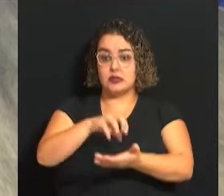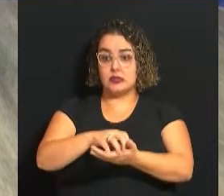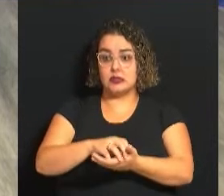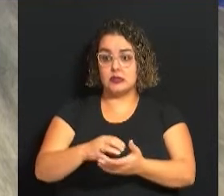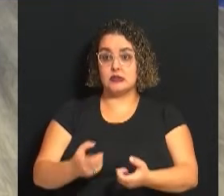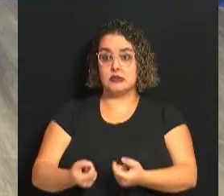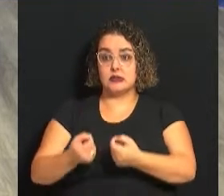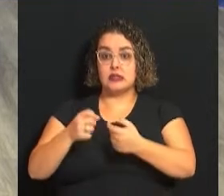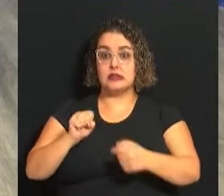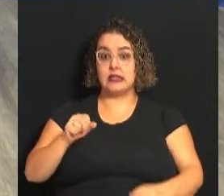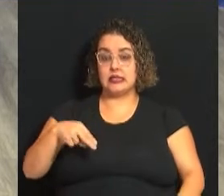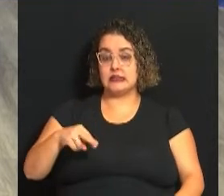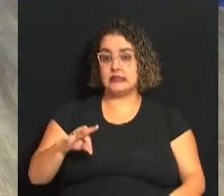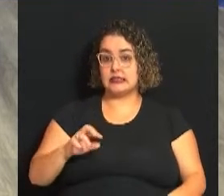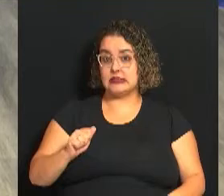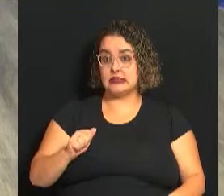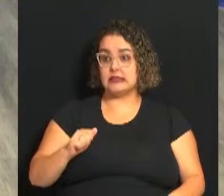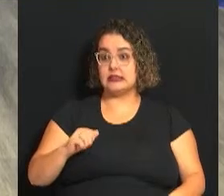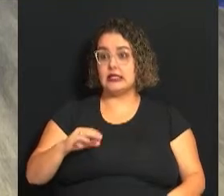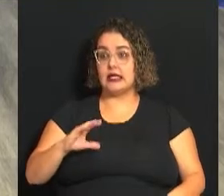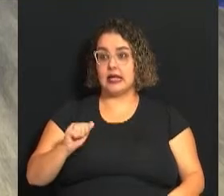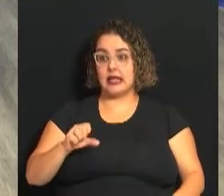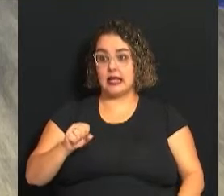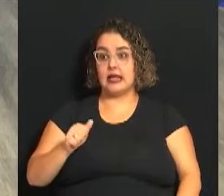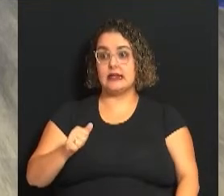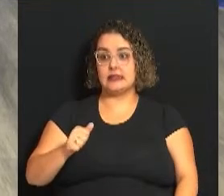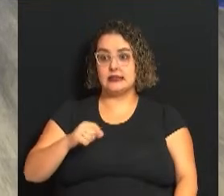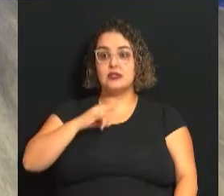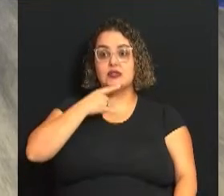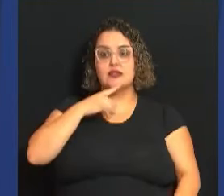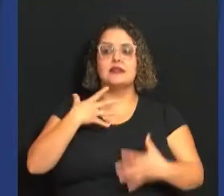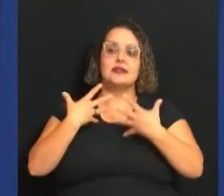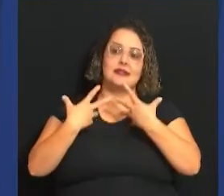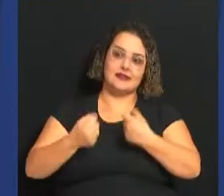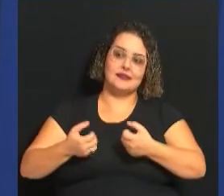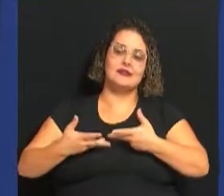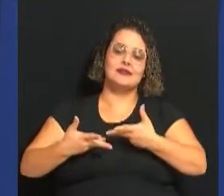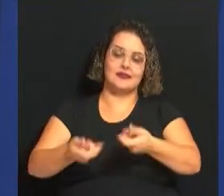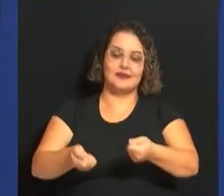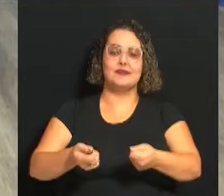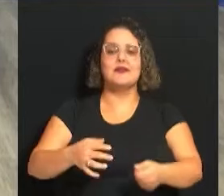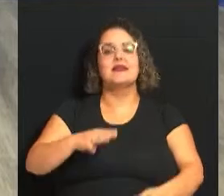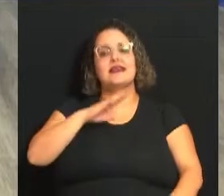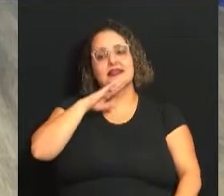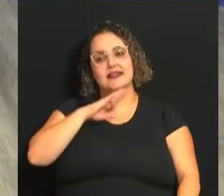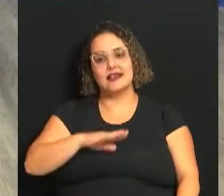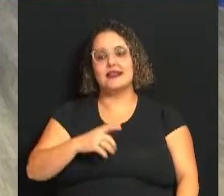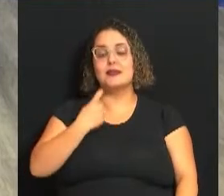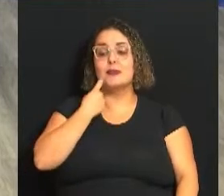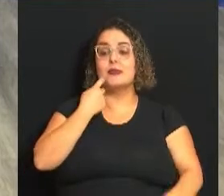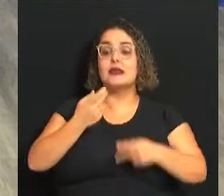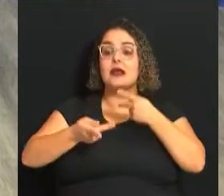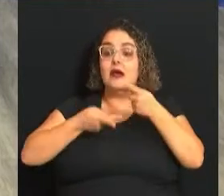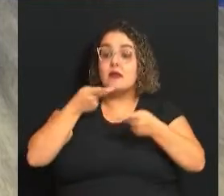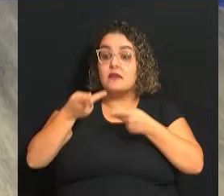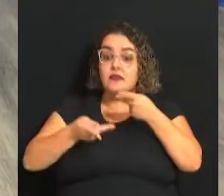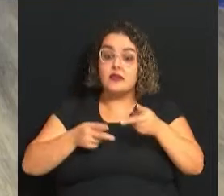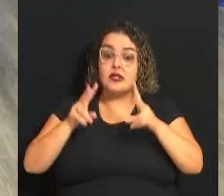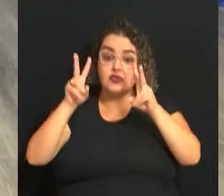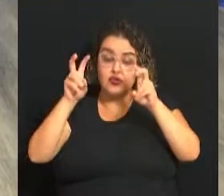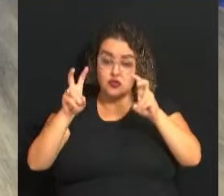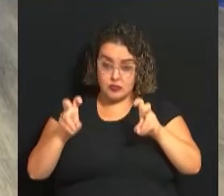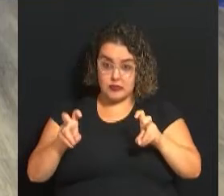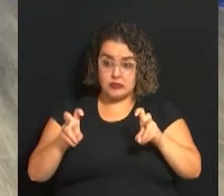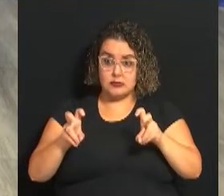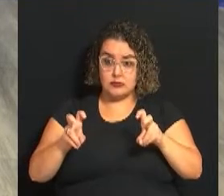Santa Casa de Piracicaba e aceitou o nosso convite nessa tarde de sexta-feira para falar sobre esse assunto.